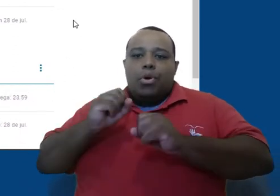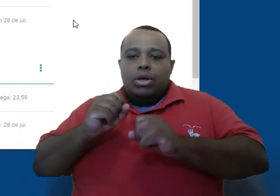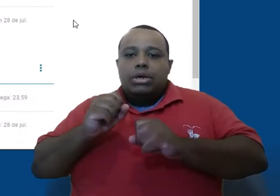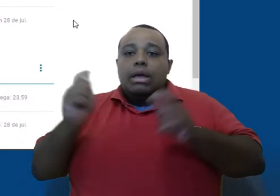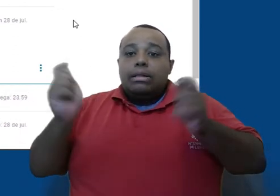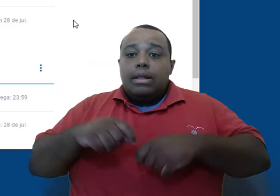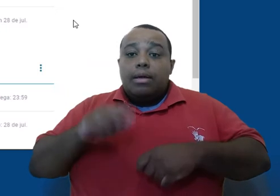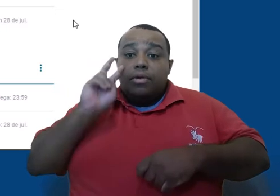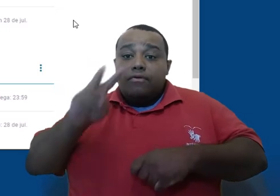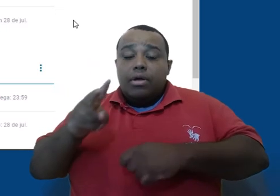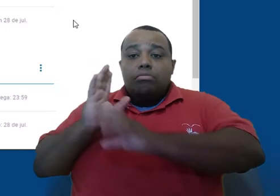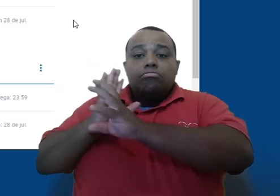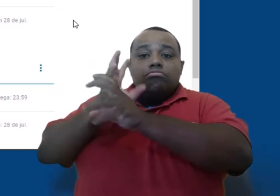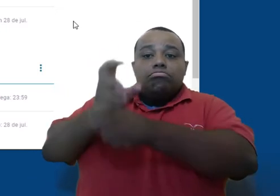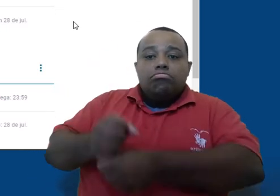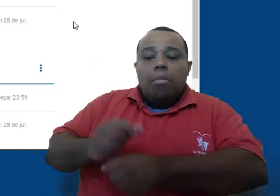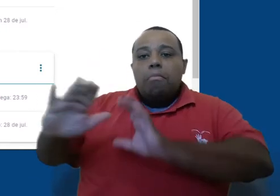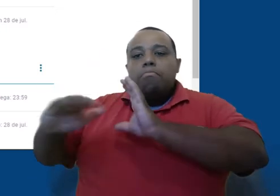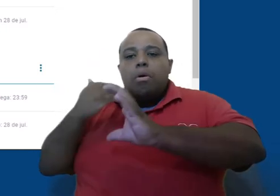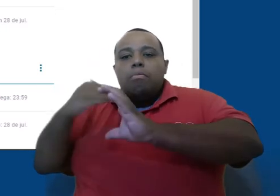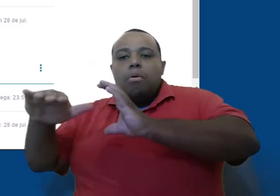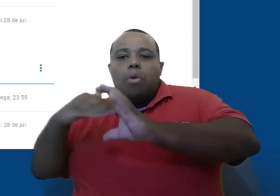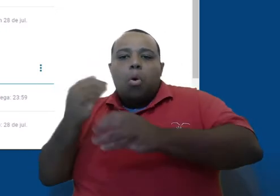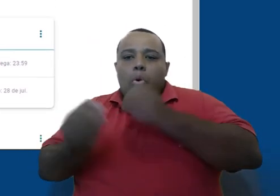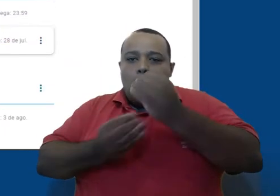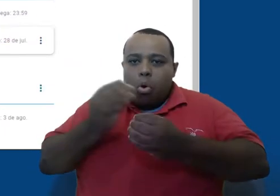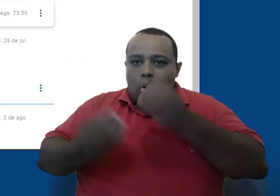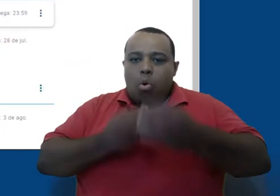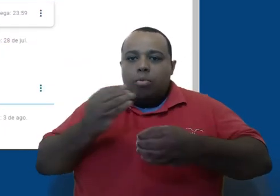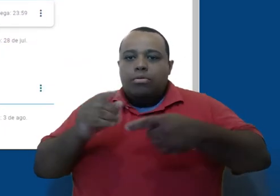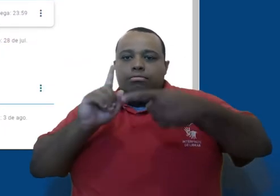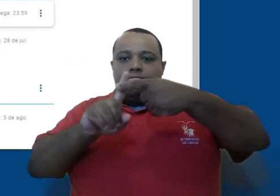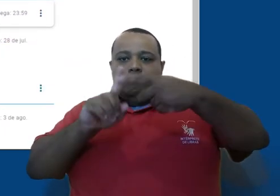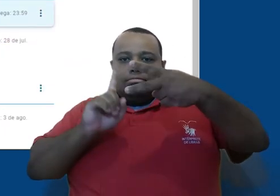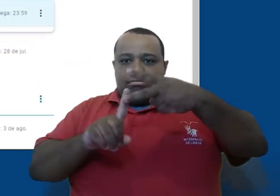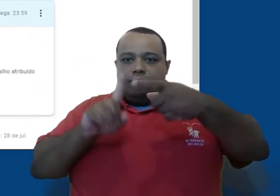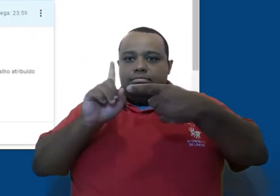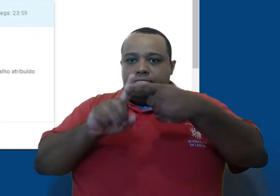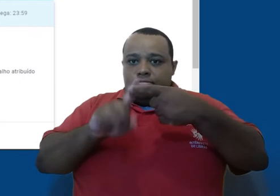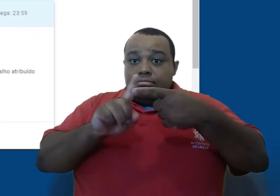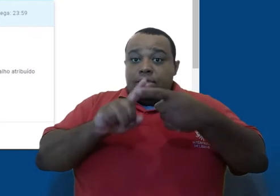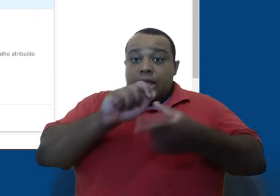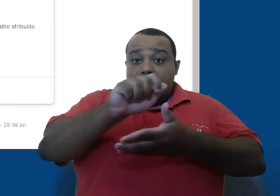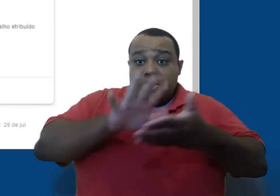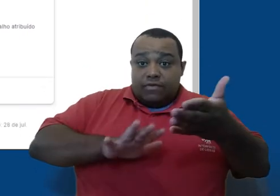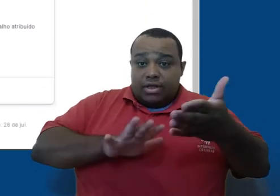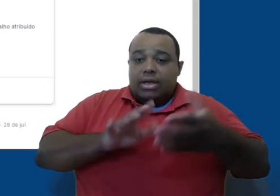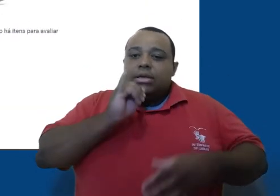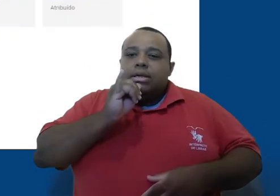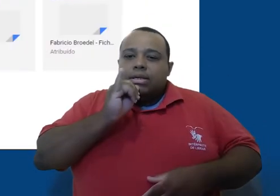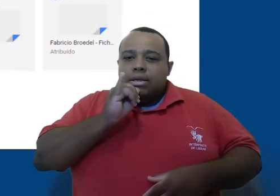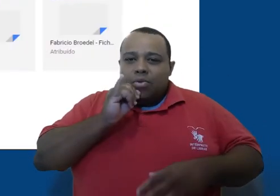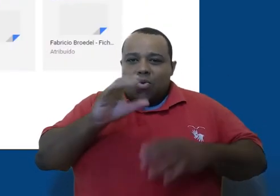envios e o cancelamento é possível acessar o histórico de duas formas A primeira é na água de trabalhos dos alunos da nossa atividade